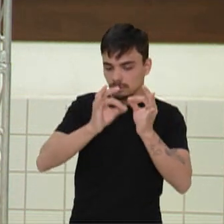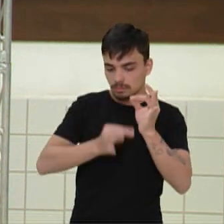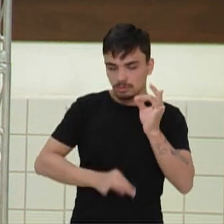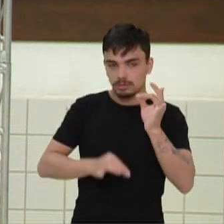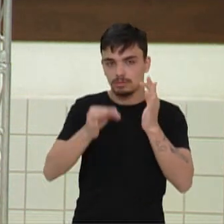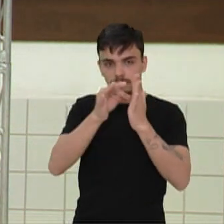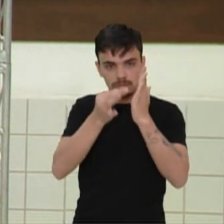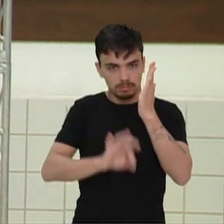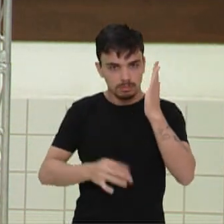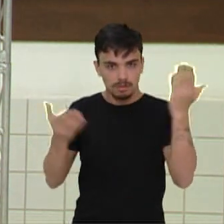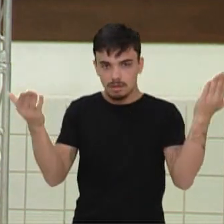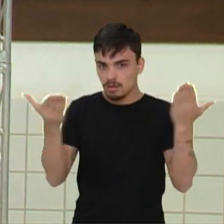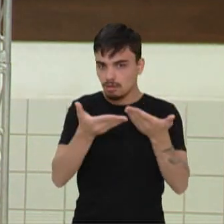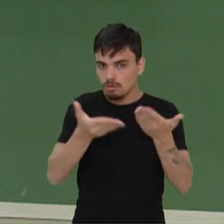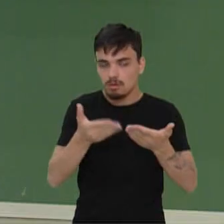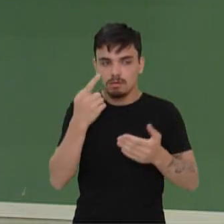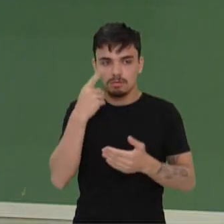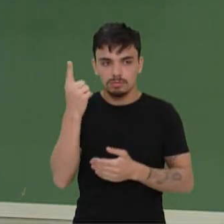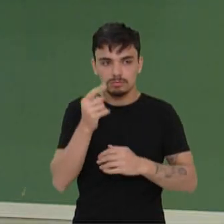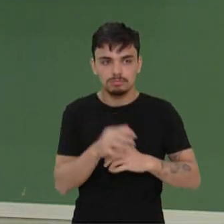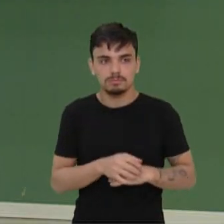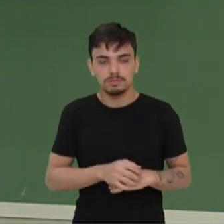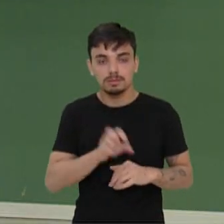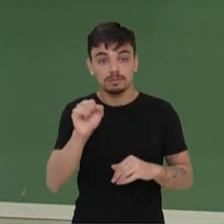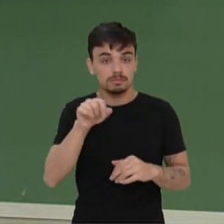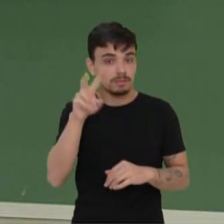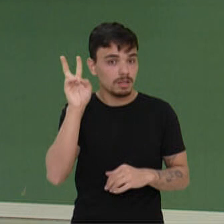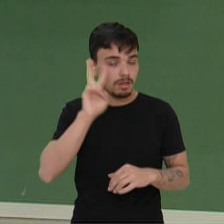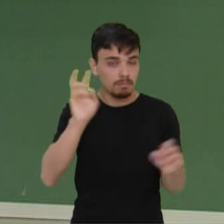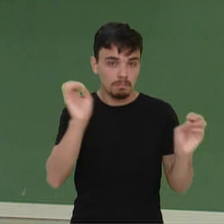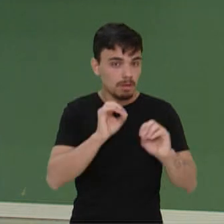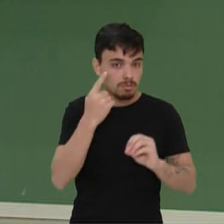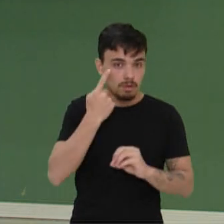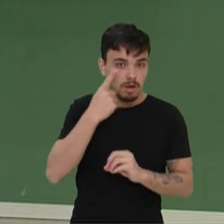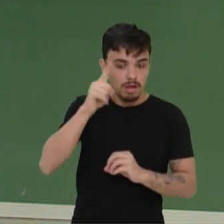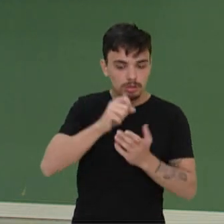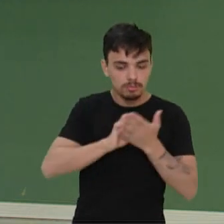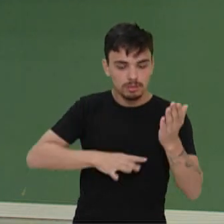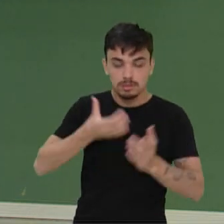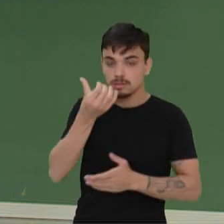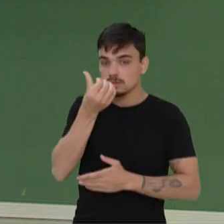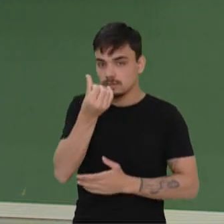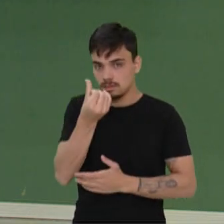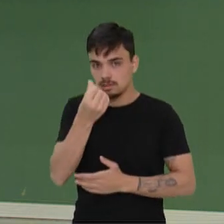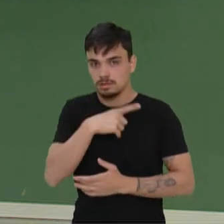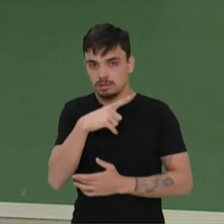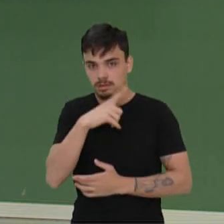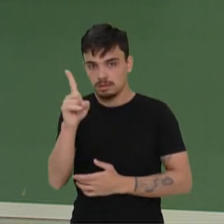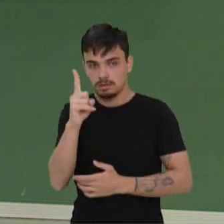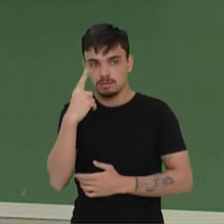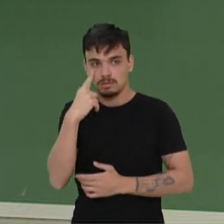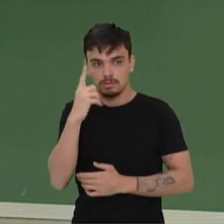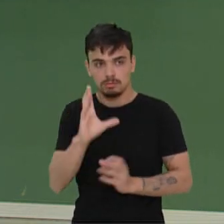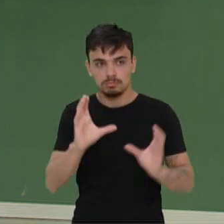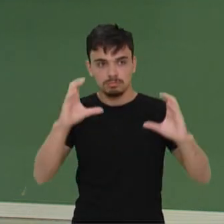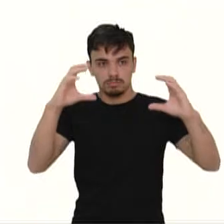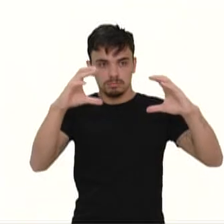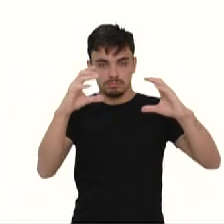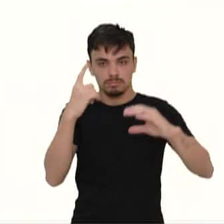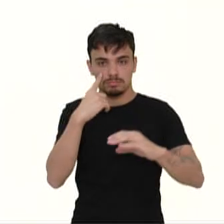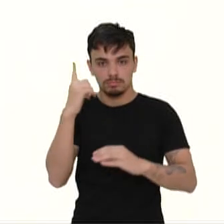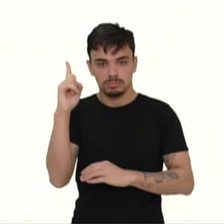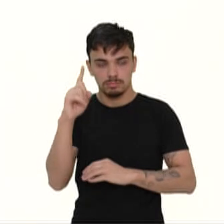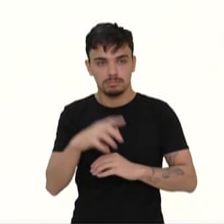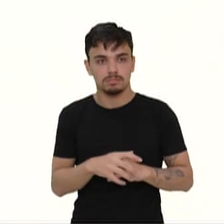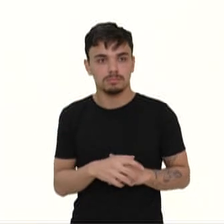tá? Vamos fazer a correção dele aqui. Se você não lembra, era o exercício 6, né? Está lá, então, dada a função quadrática, y igual a